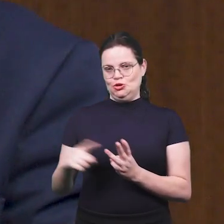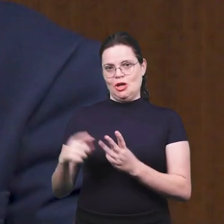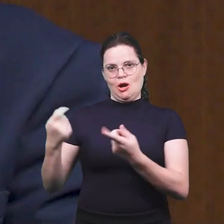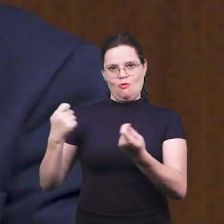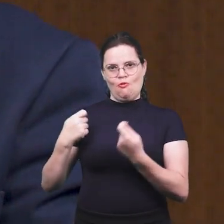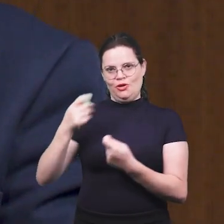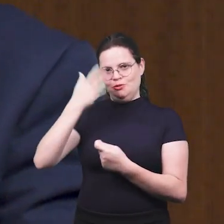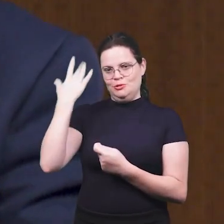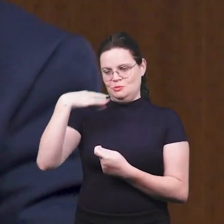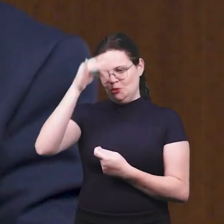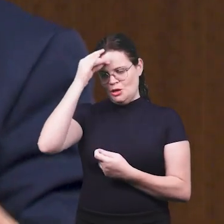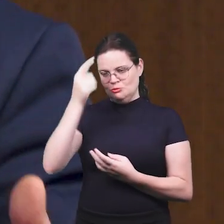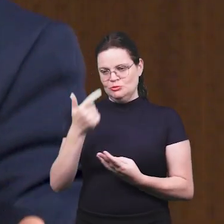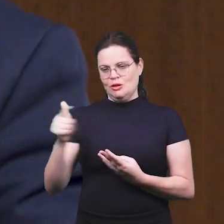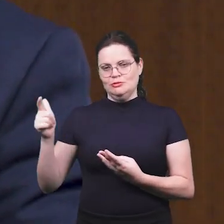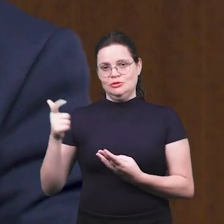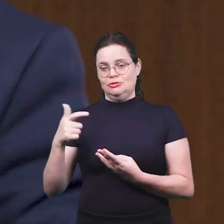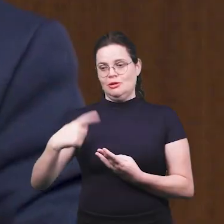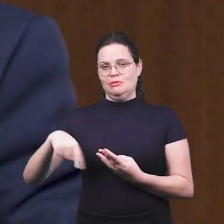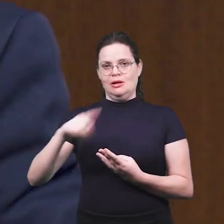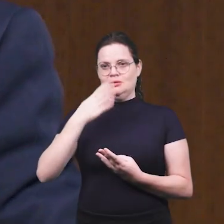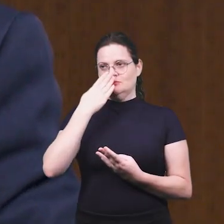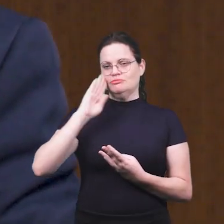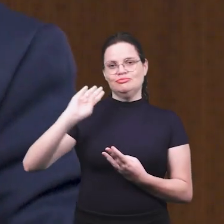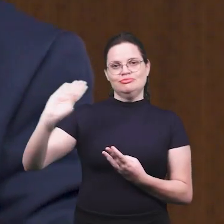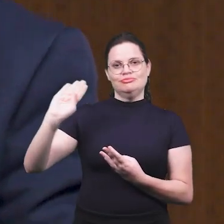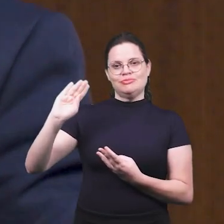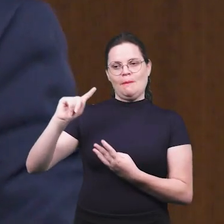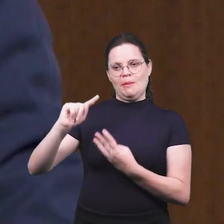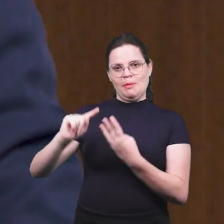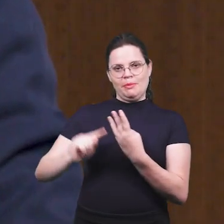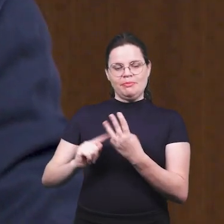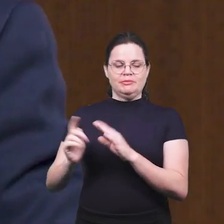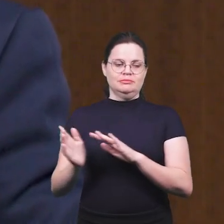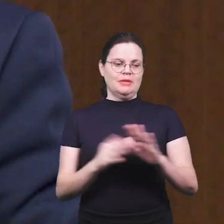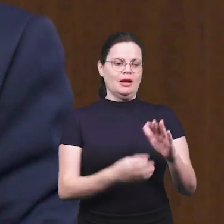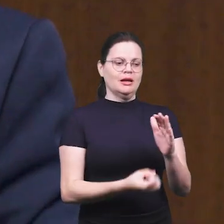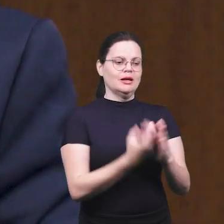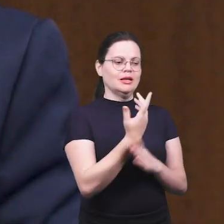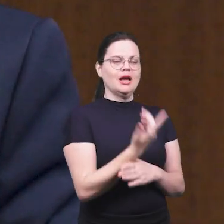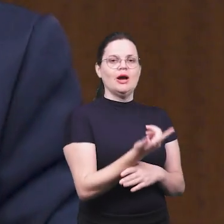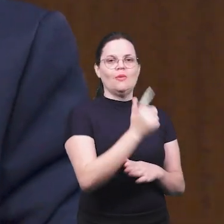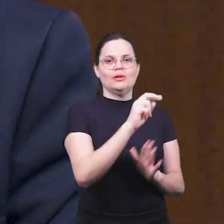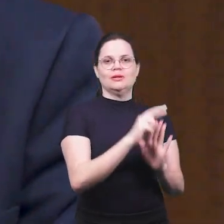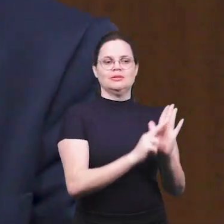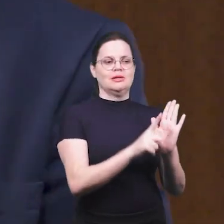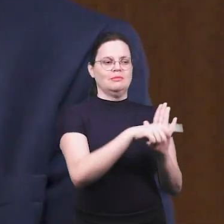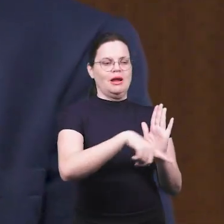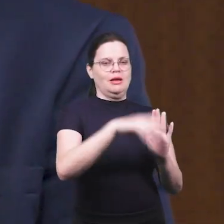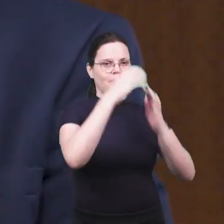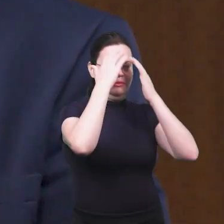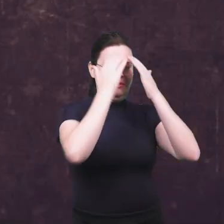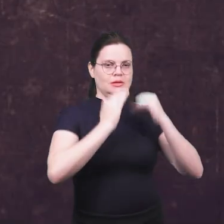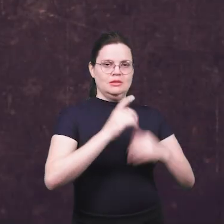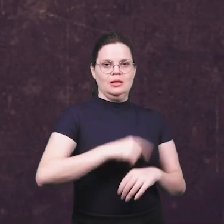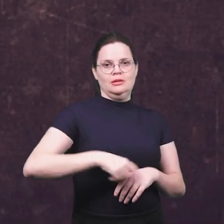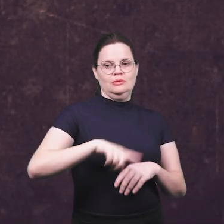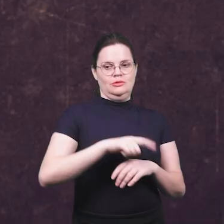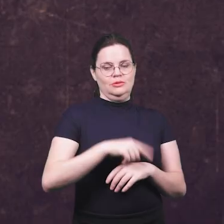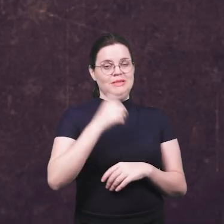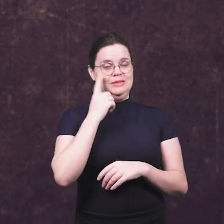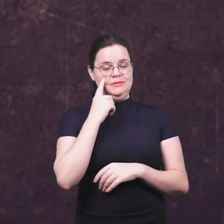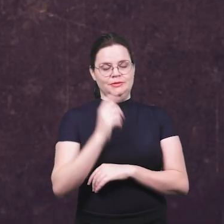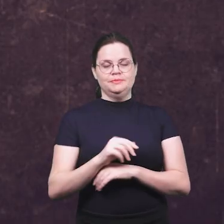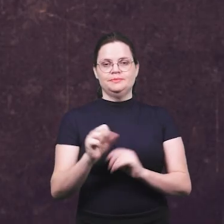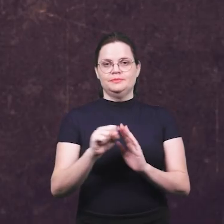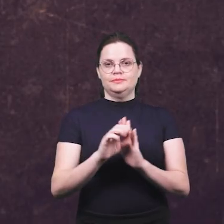49 principais, tem outros ainda, né? Eu não vou ler todos, tá? Mas olha só, já no